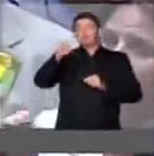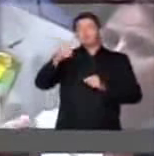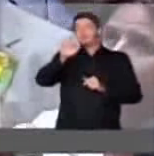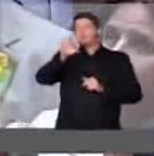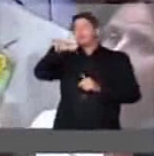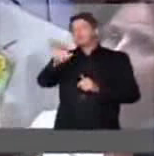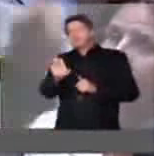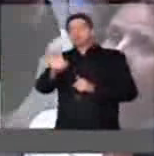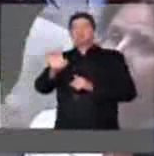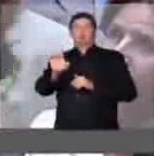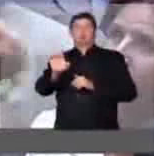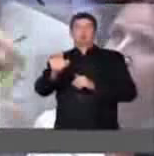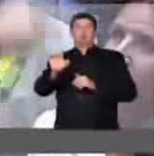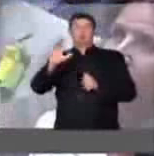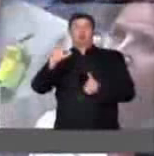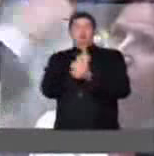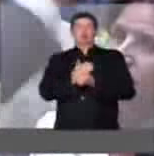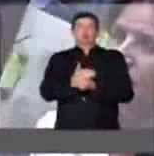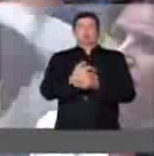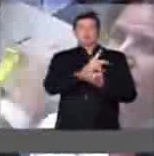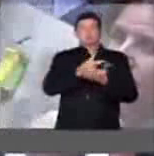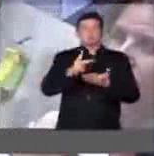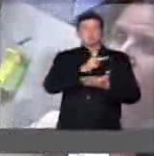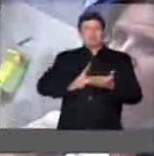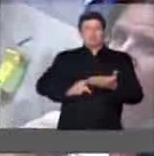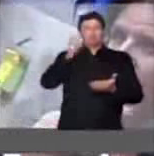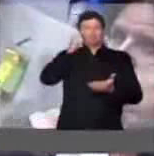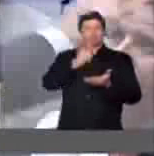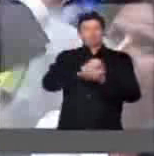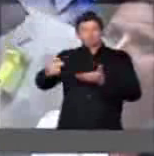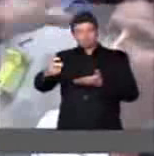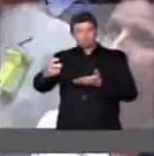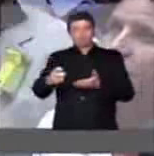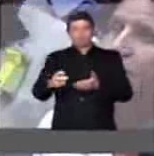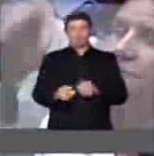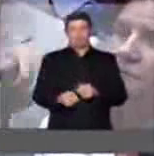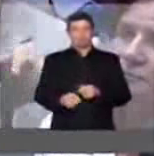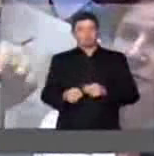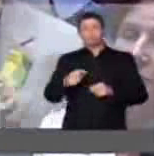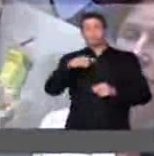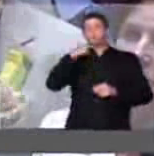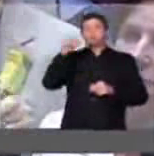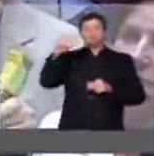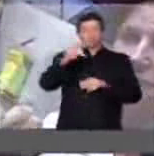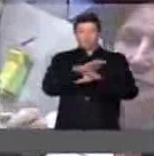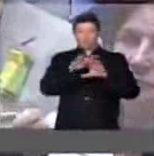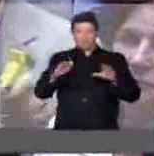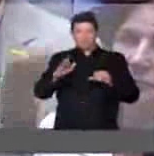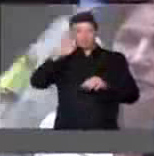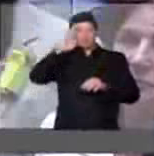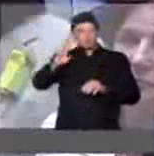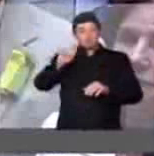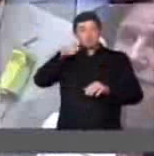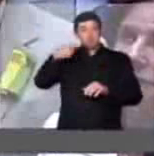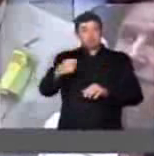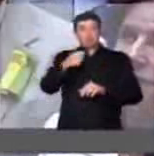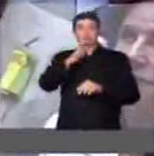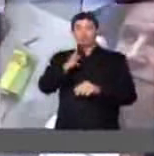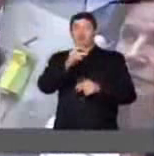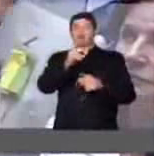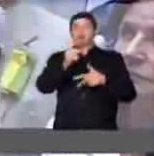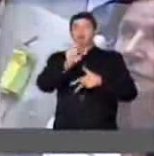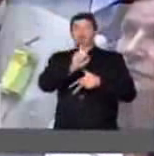crime de responsabilidade para se tirar a presidente da República. Isso é inquestionável, principalmente para quem já foi chefe